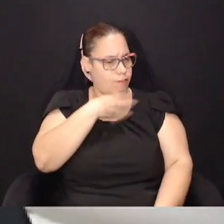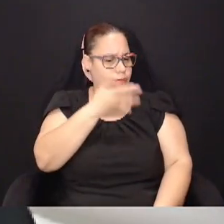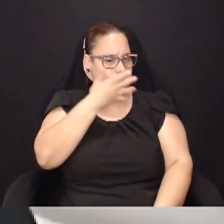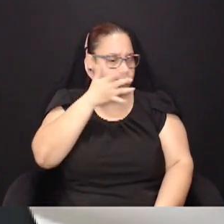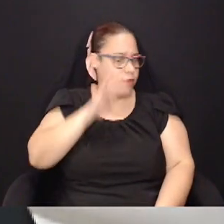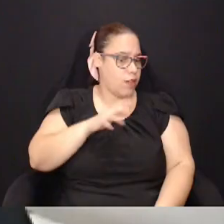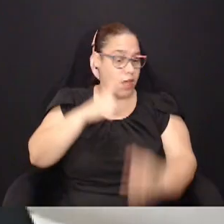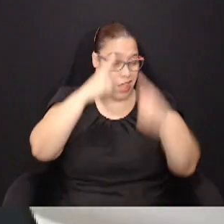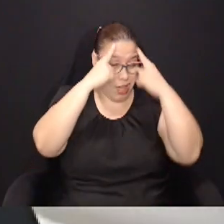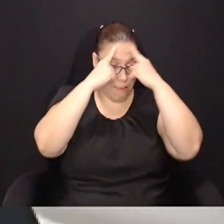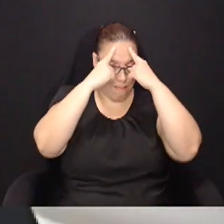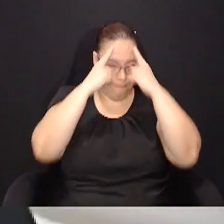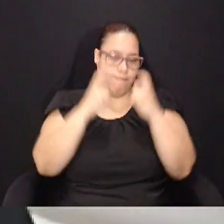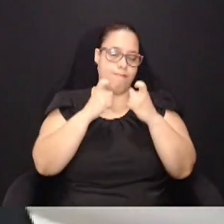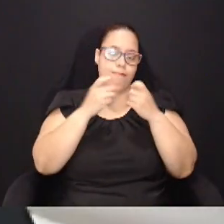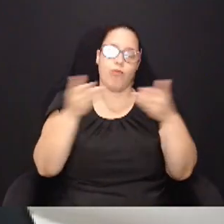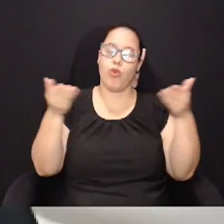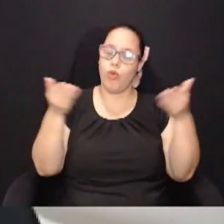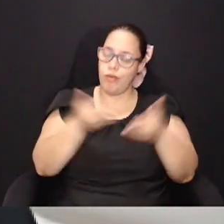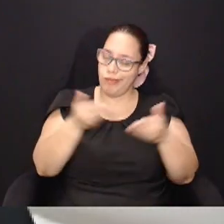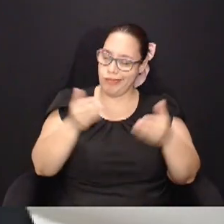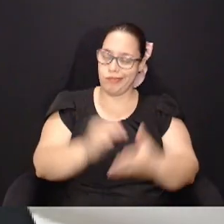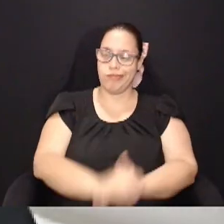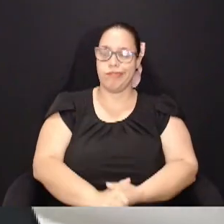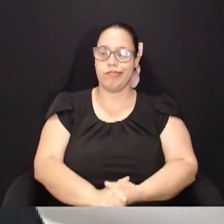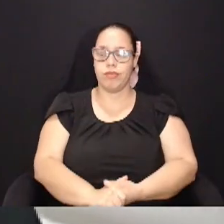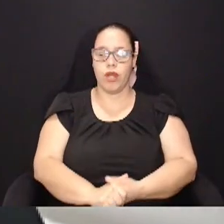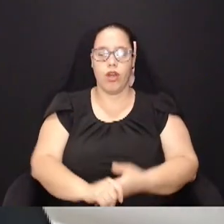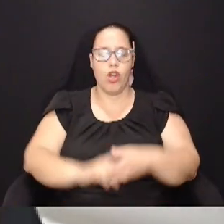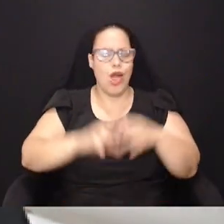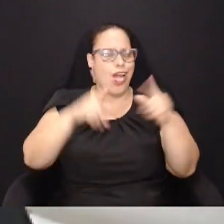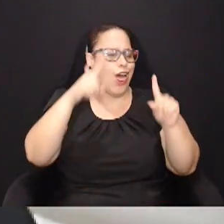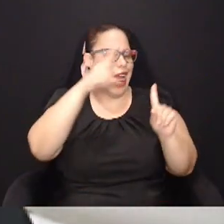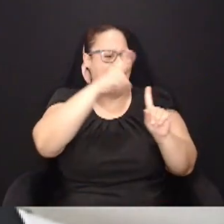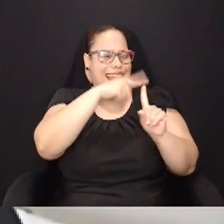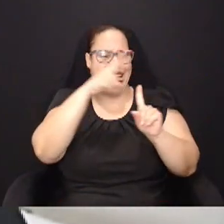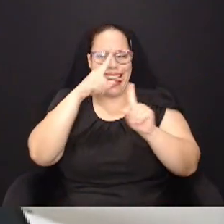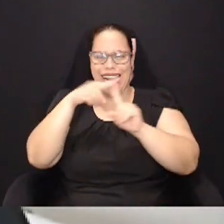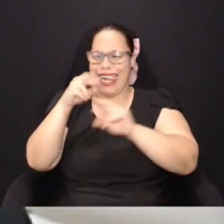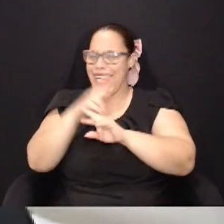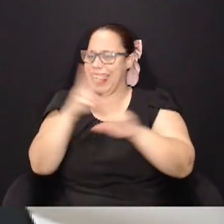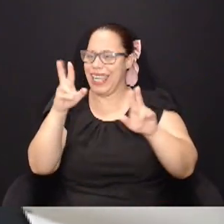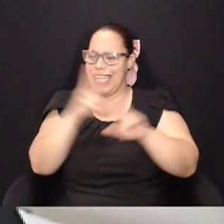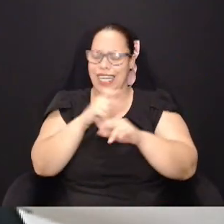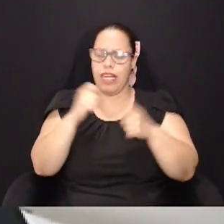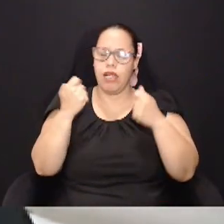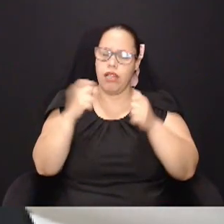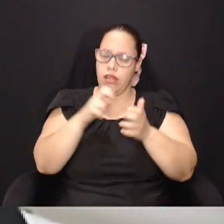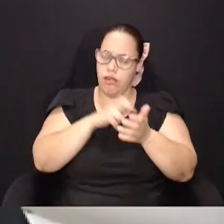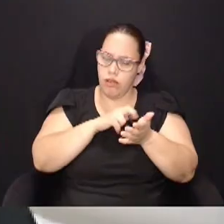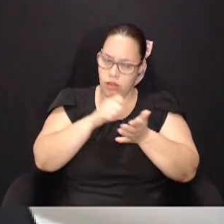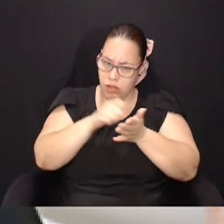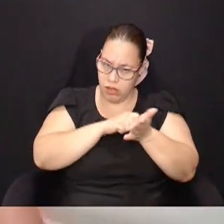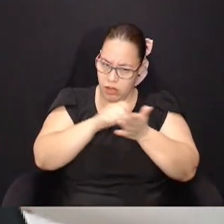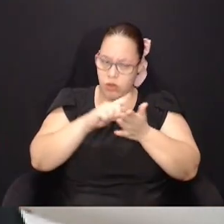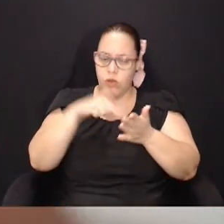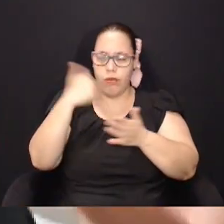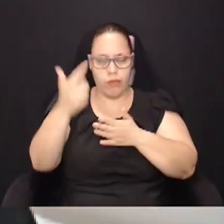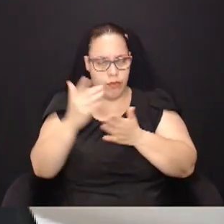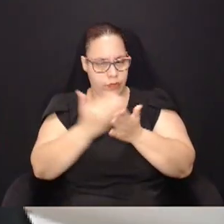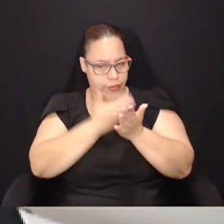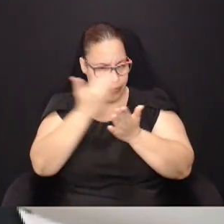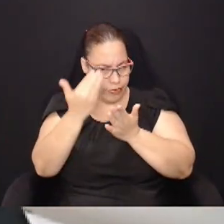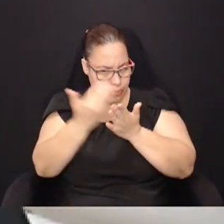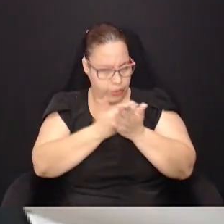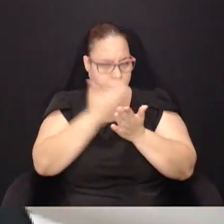violentadas hoje, de todas as formas. Eu pretendo escrever um próximo livro. Eu estou